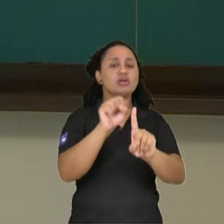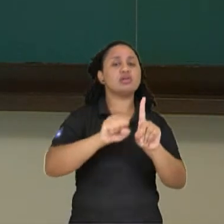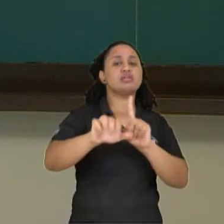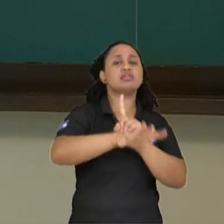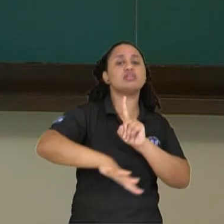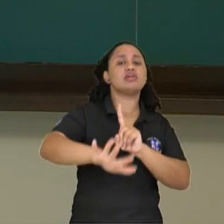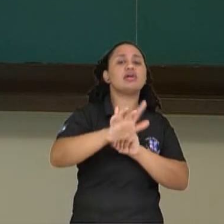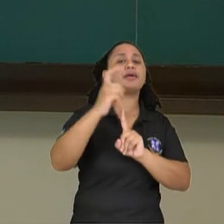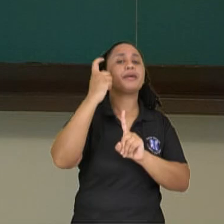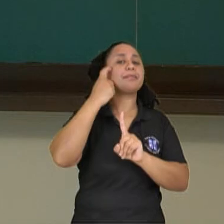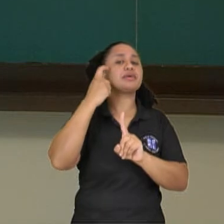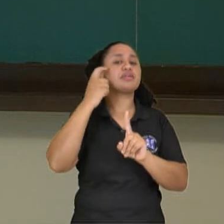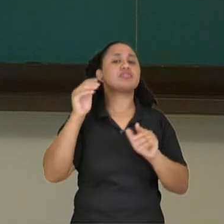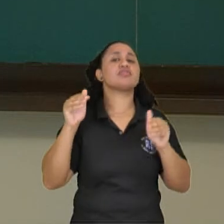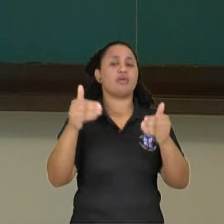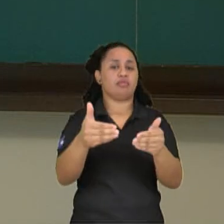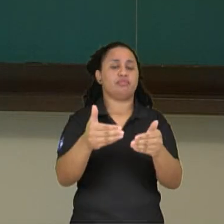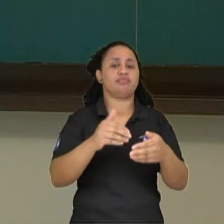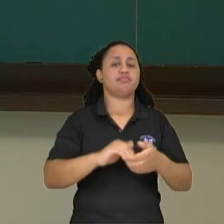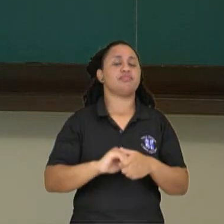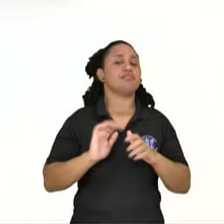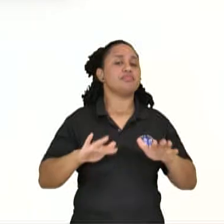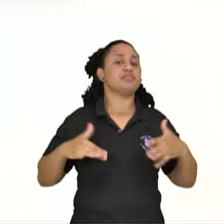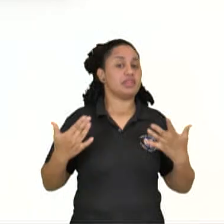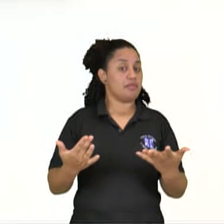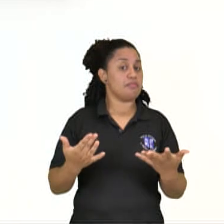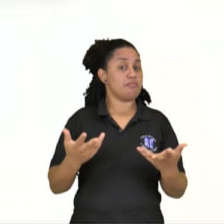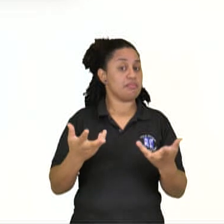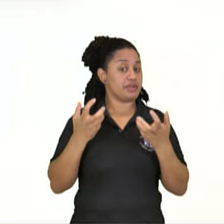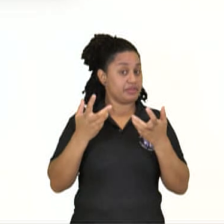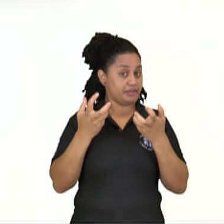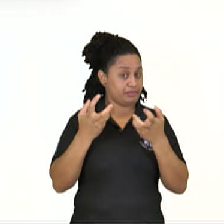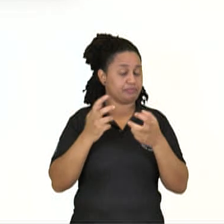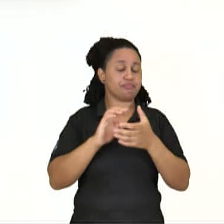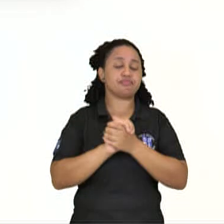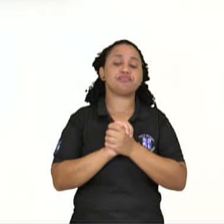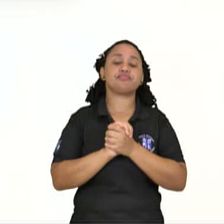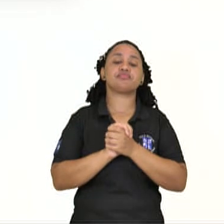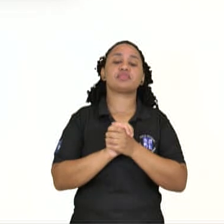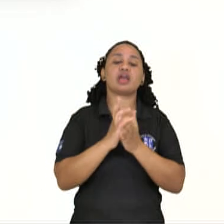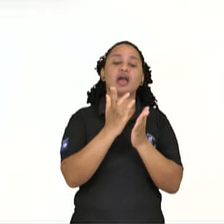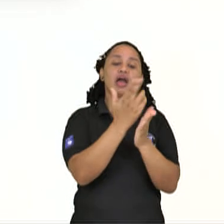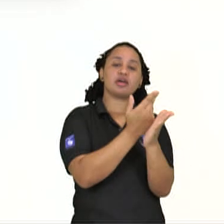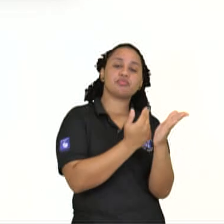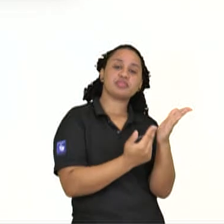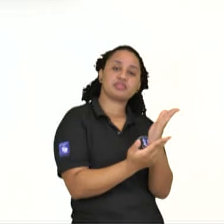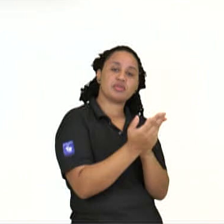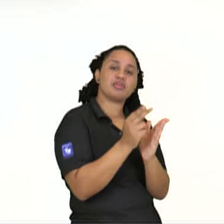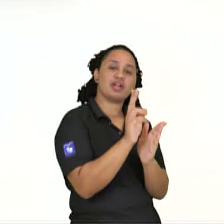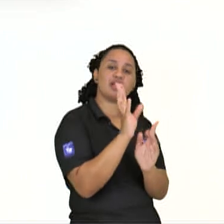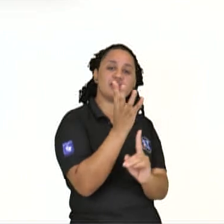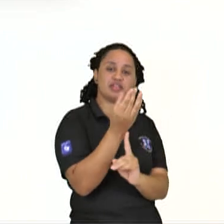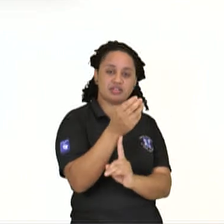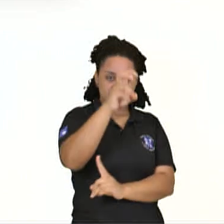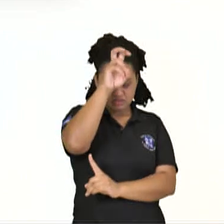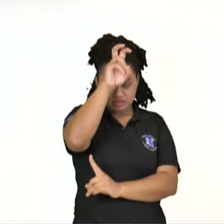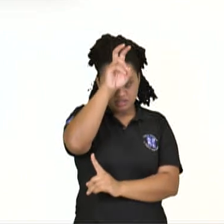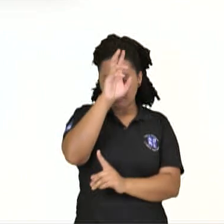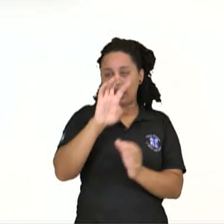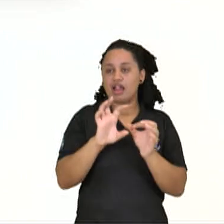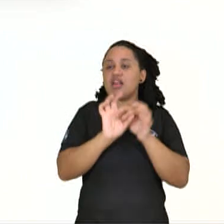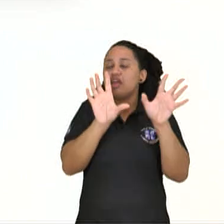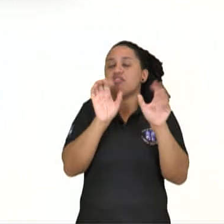ali da religião é muito importante para a sociedade egípcia, né? Ela que vai estabelecer as hierarquias, quem